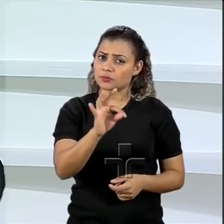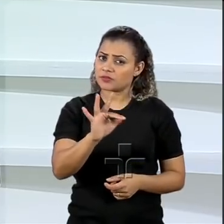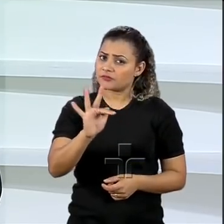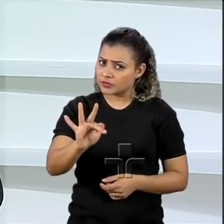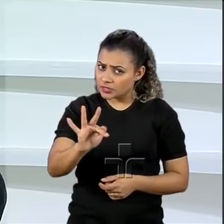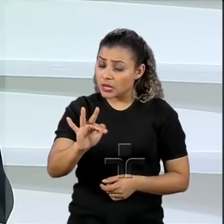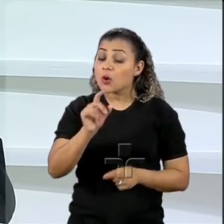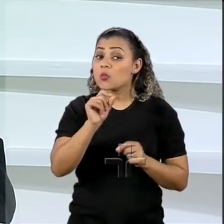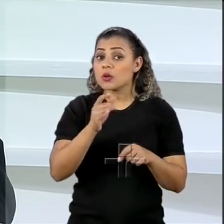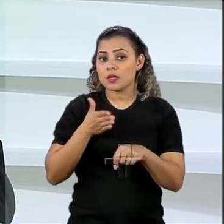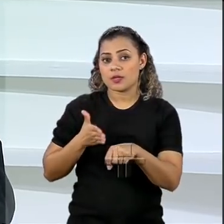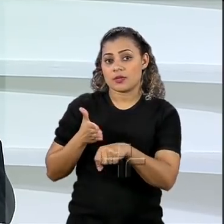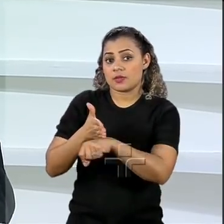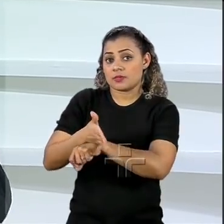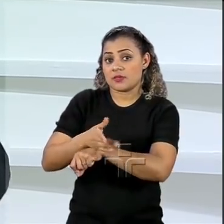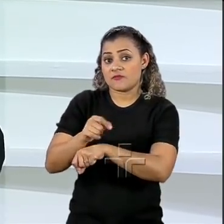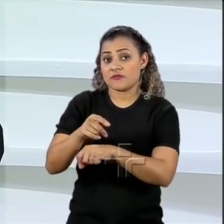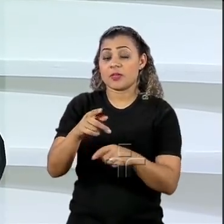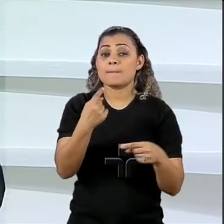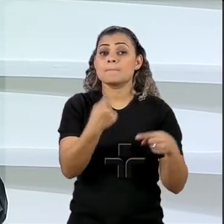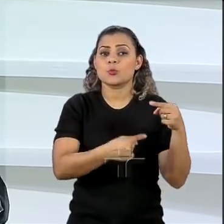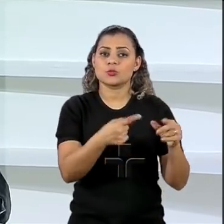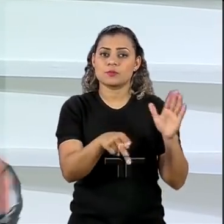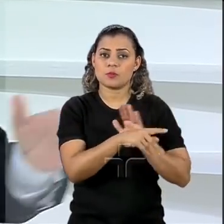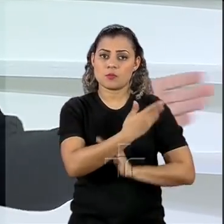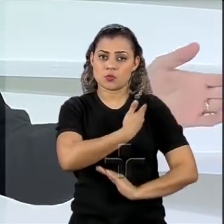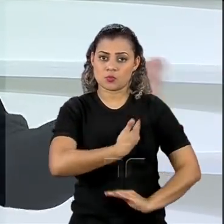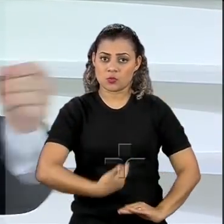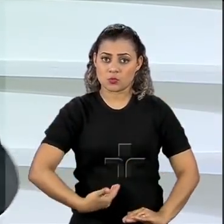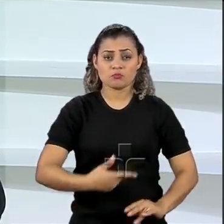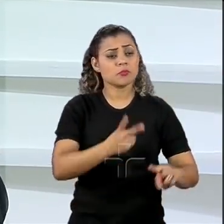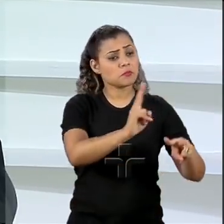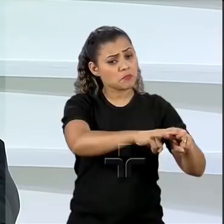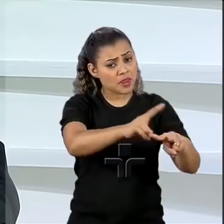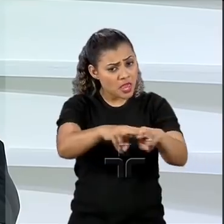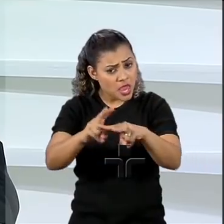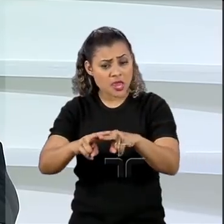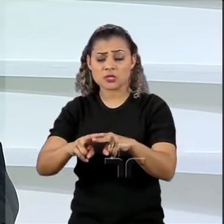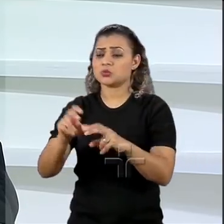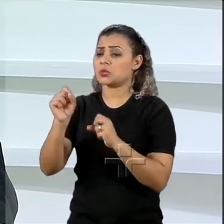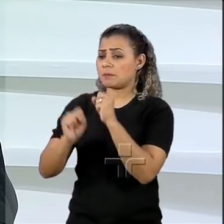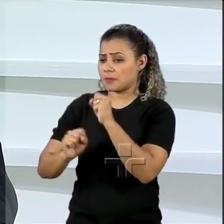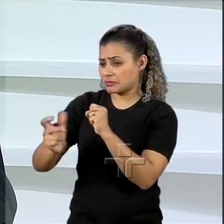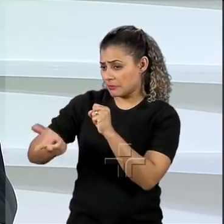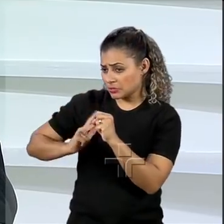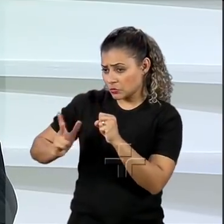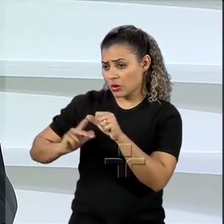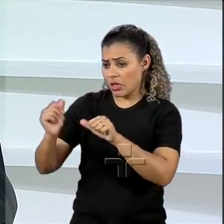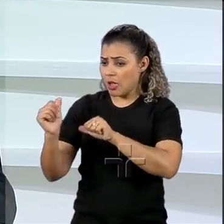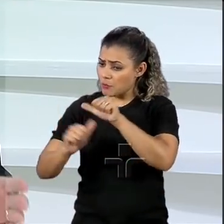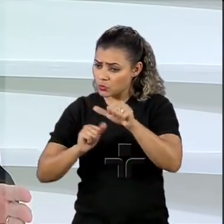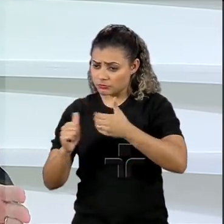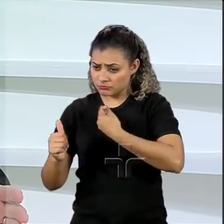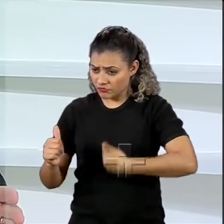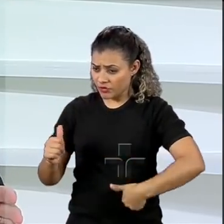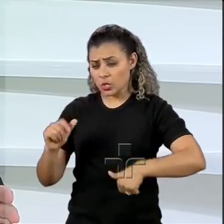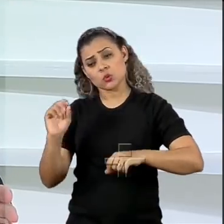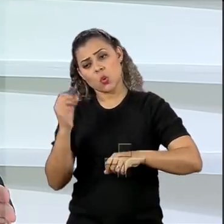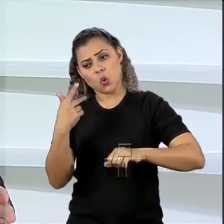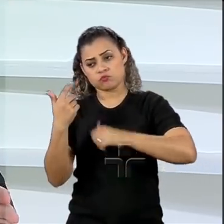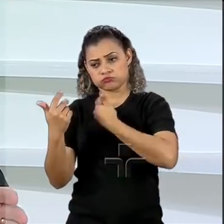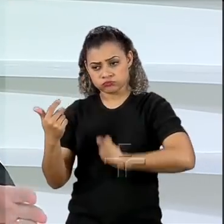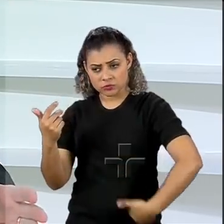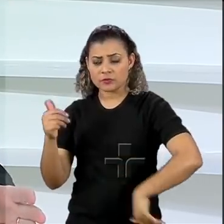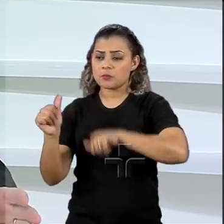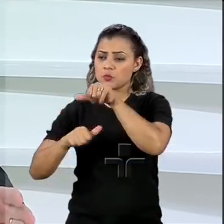a intervir em políticas públicas, seja na área carcerária, seja na área de privatizações, porque ele não está imune